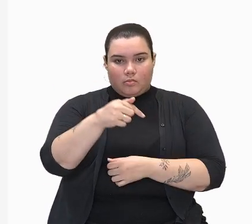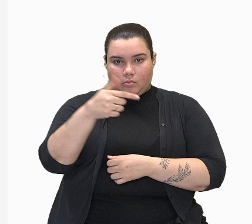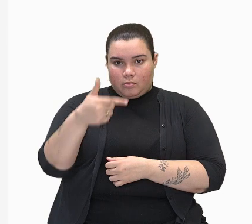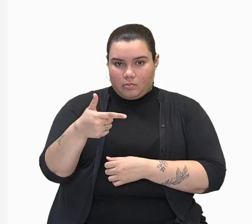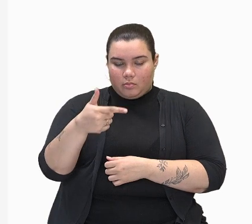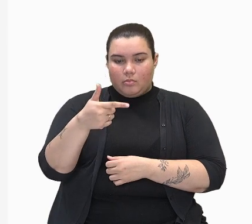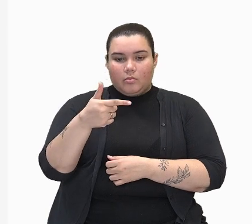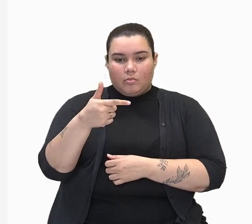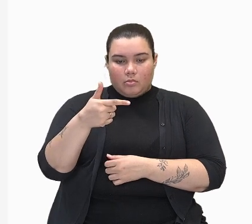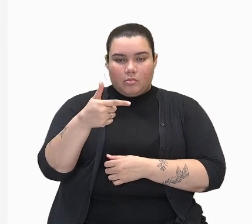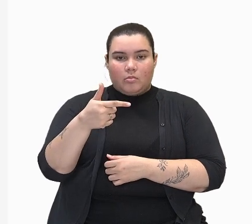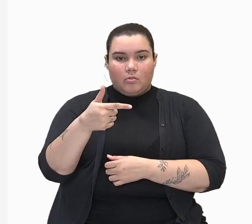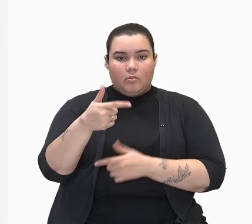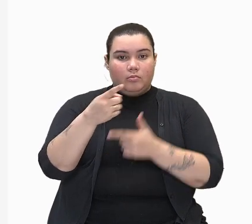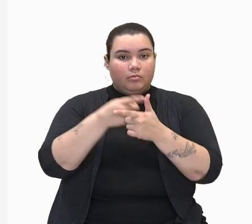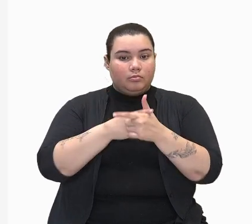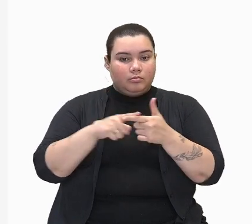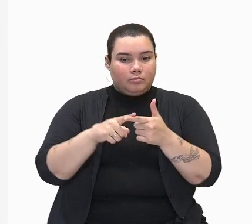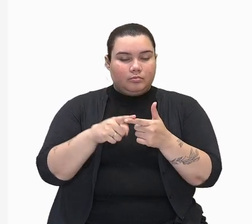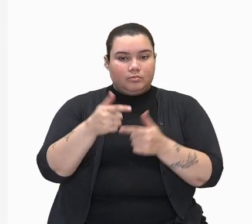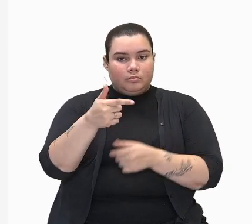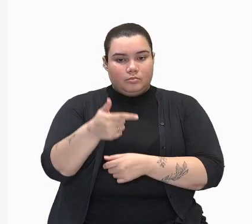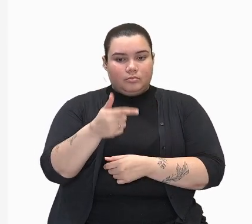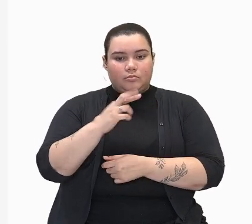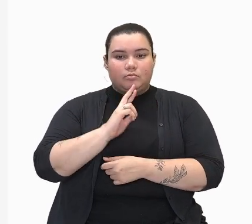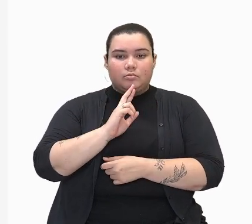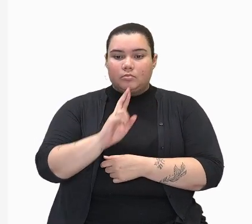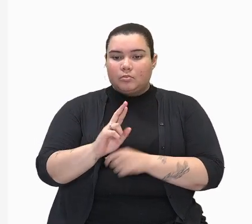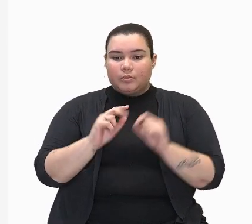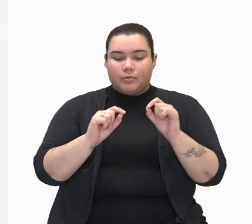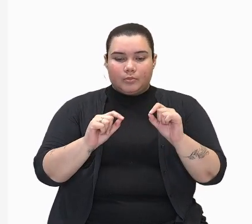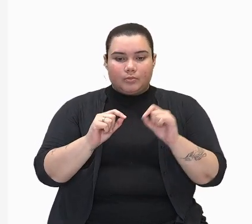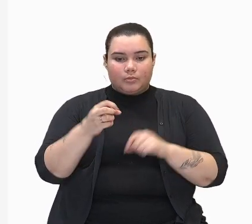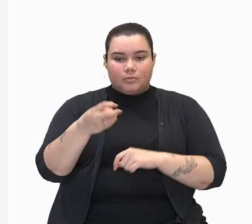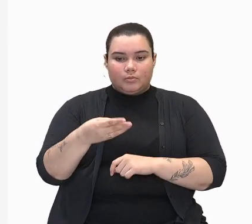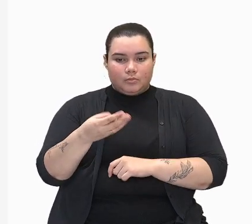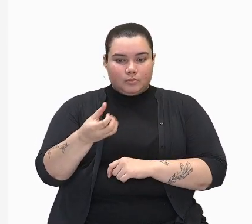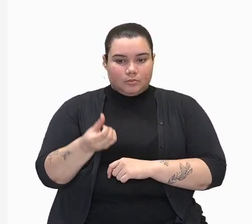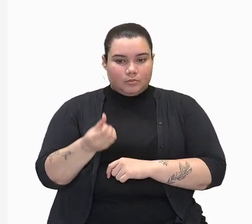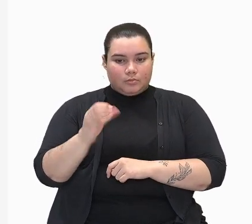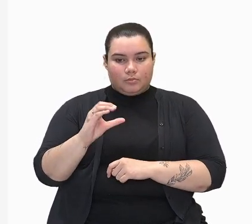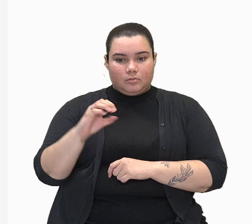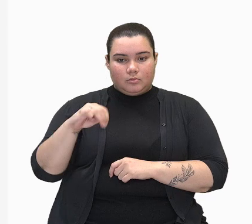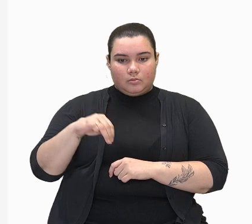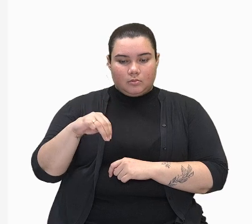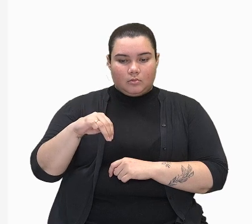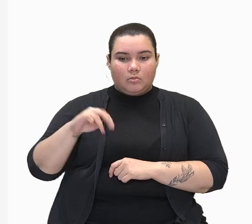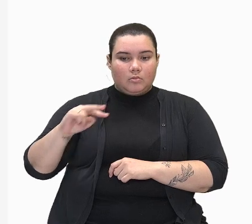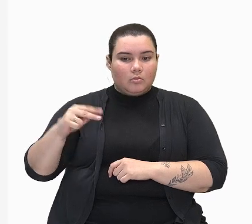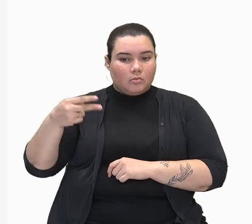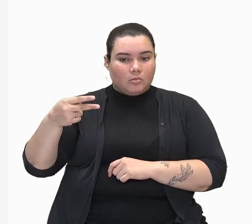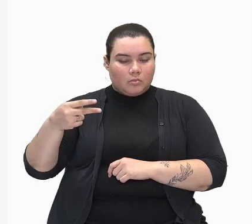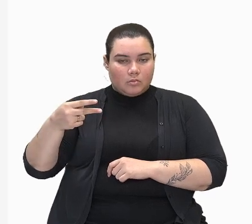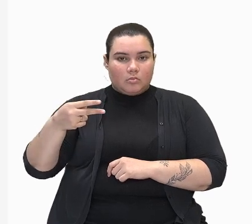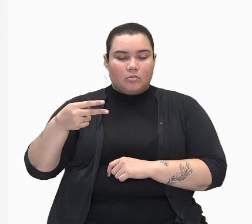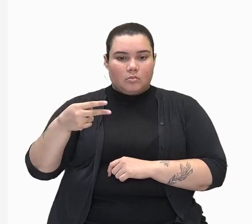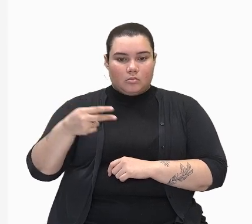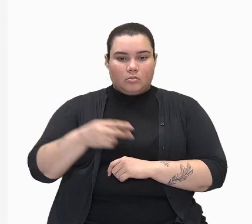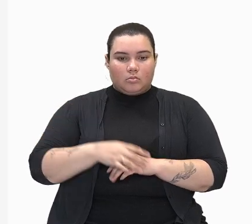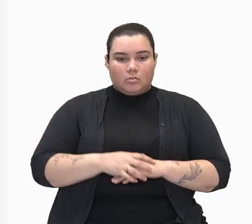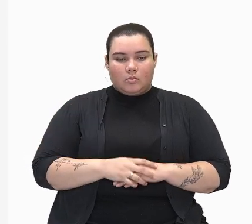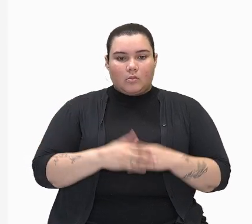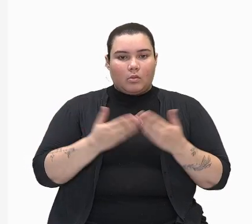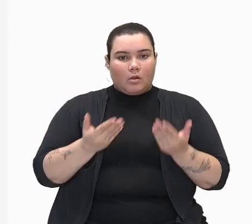72. 72 dividido por 2, 36 centímetros quadrados. É,